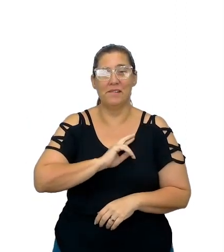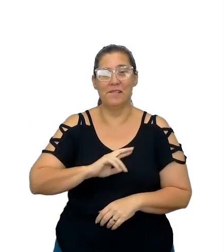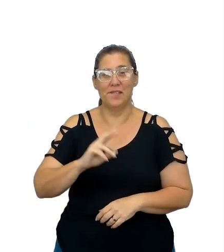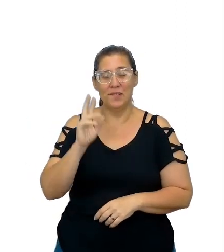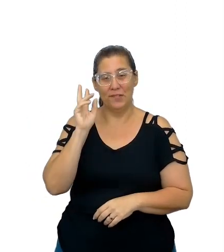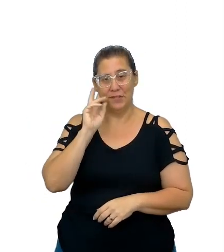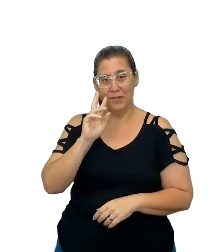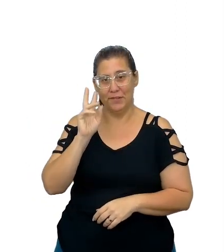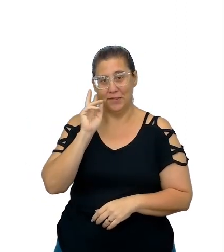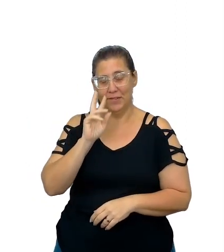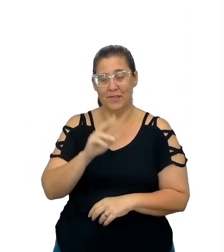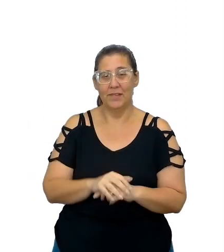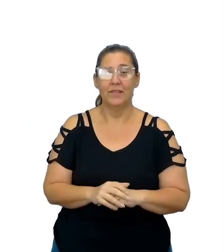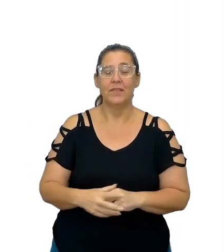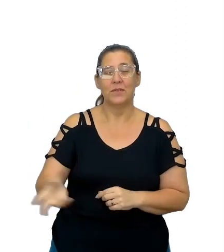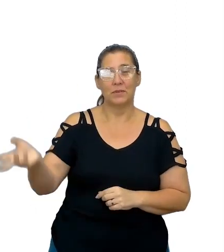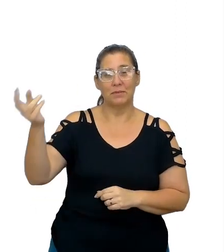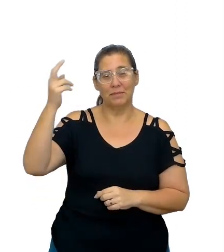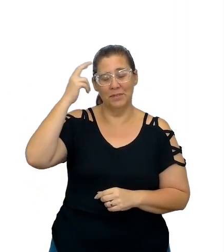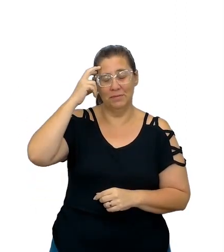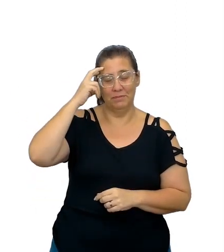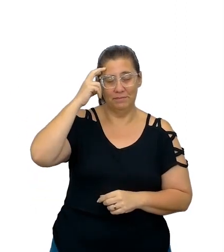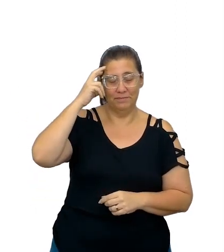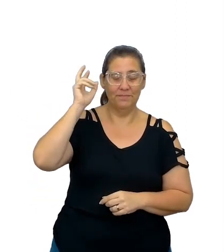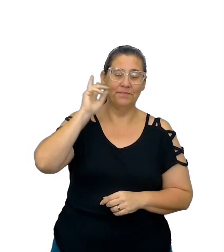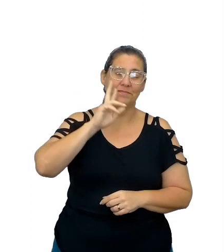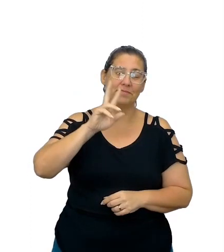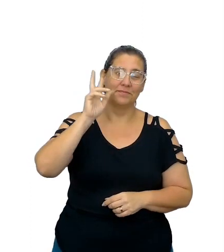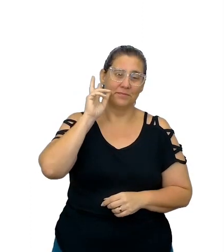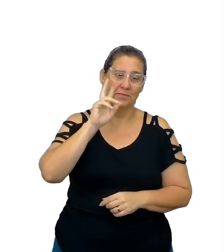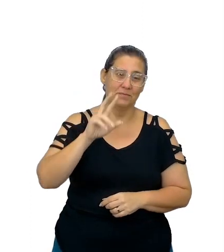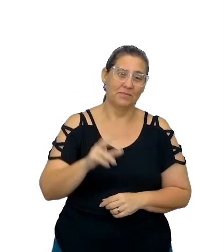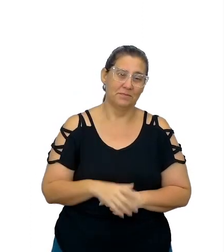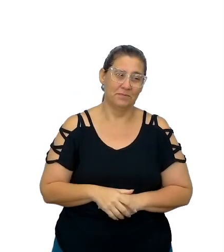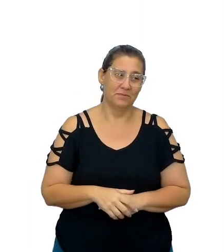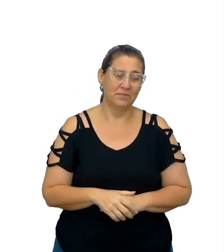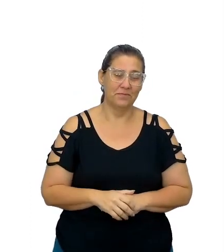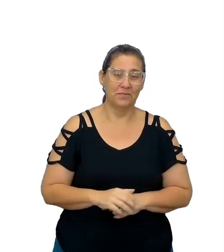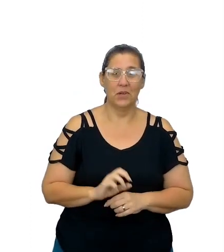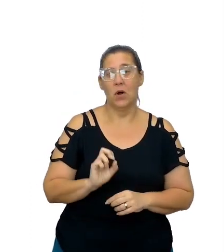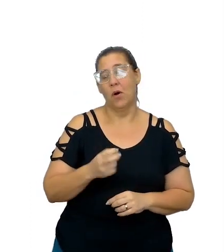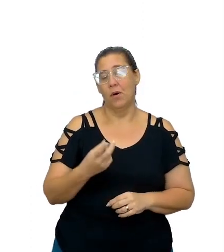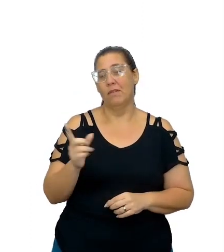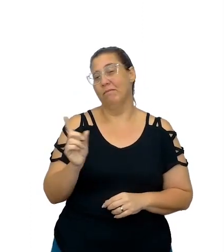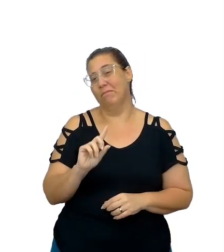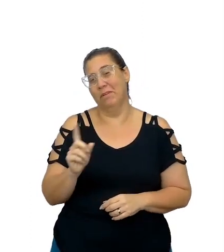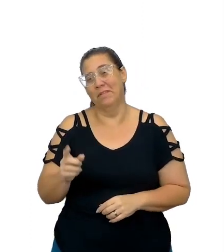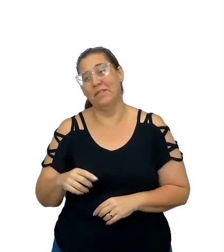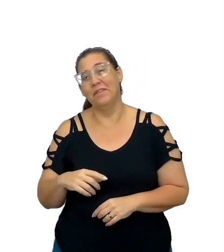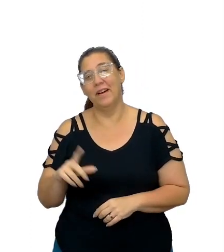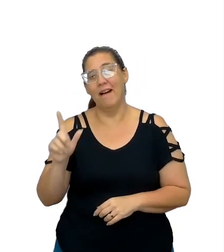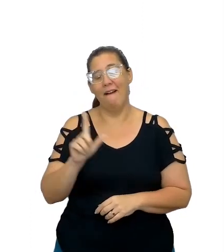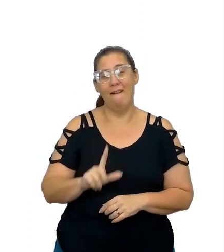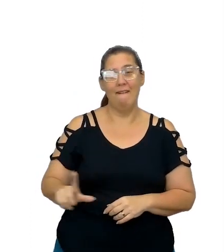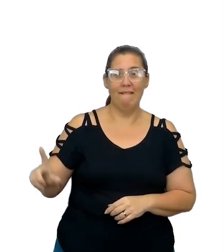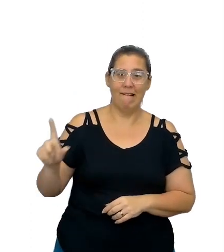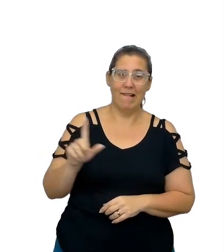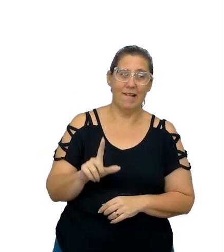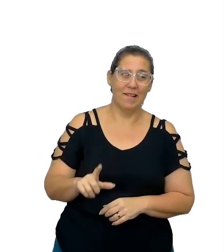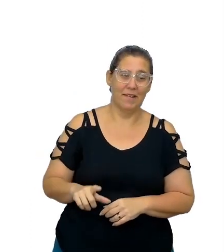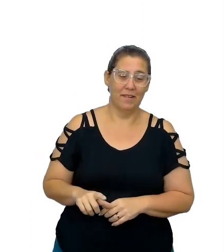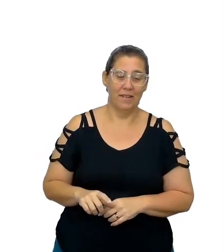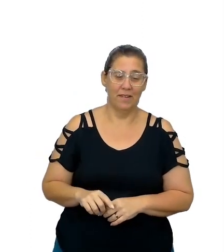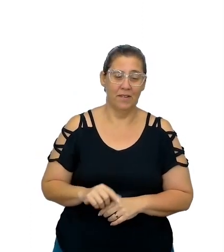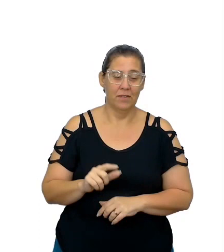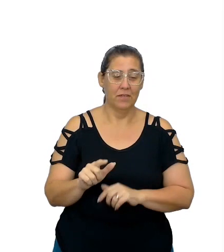resgate cultural e histórico do gênero, na divulgação de obras clássicas ou não clássicas, né, da literatura em geral, no trabalho